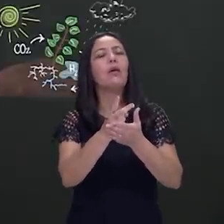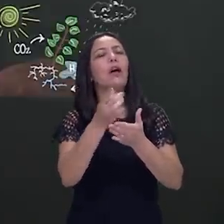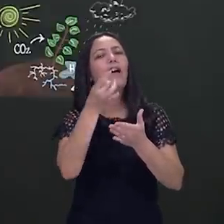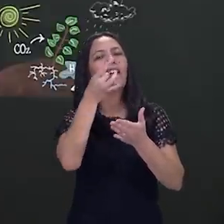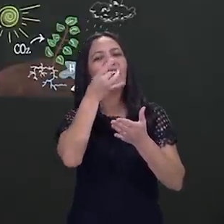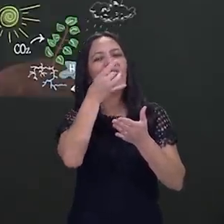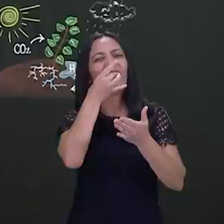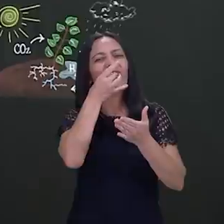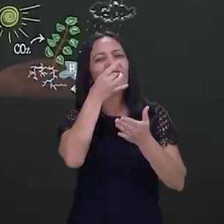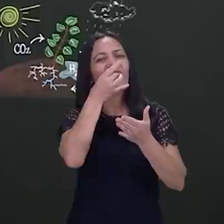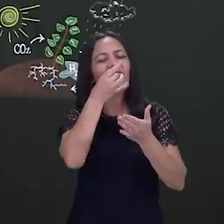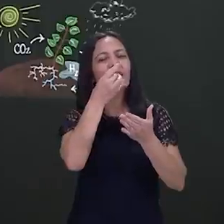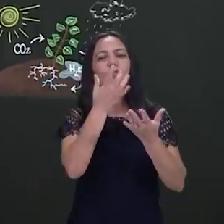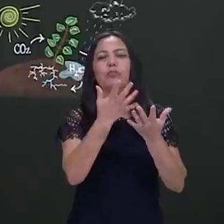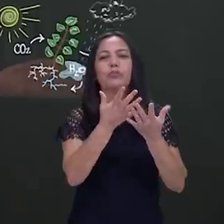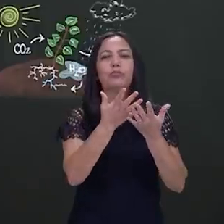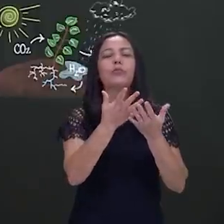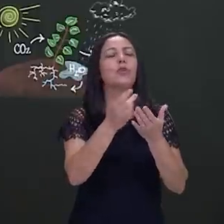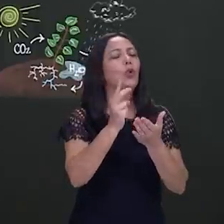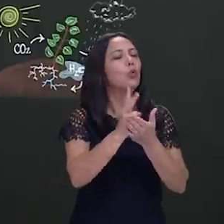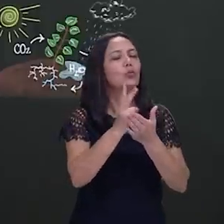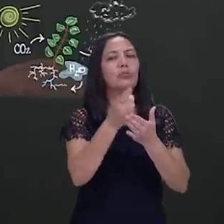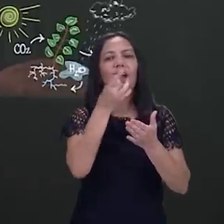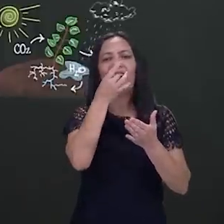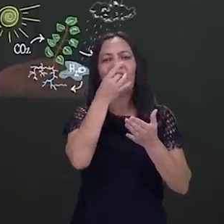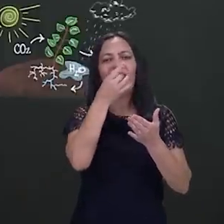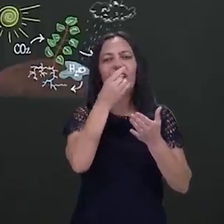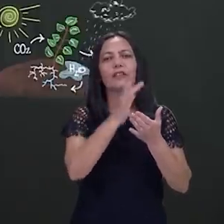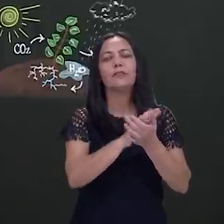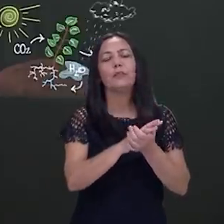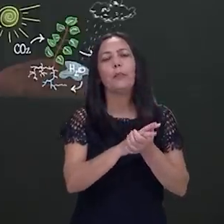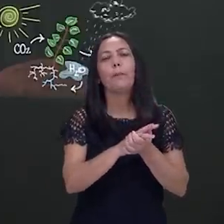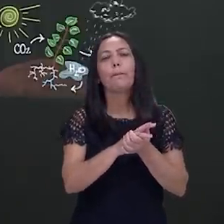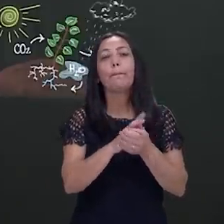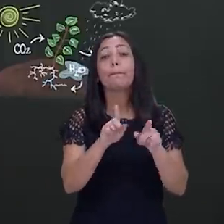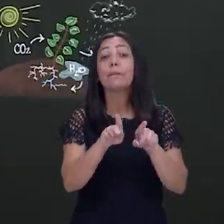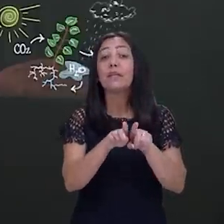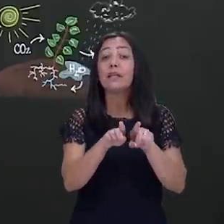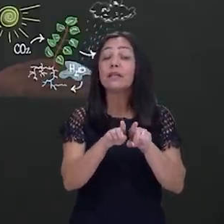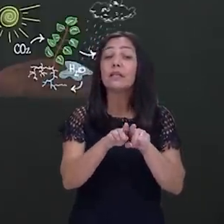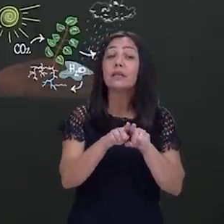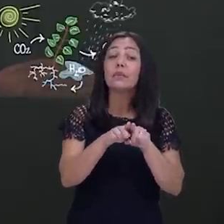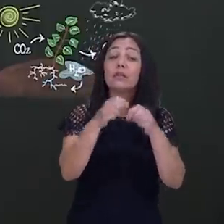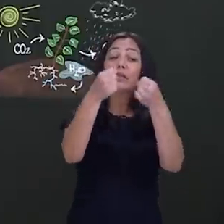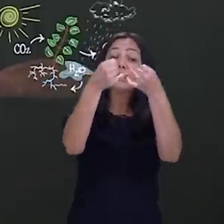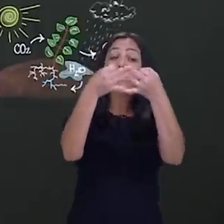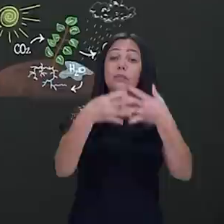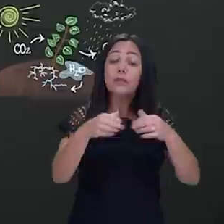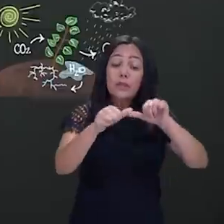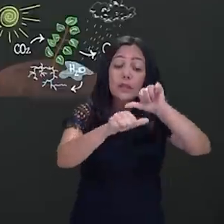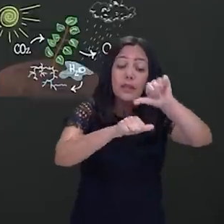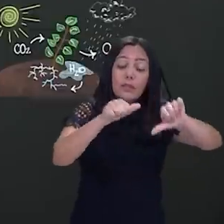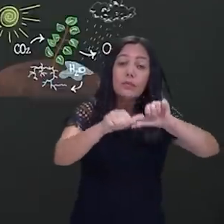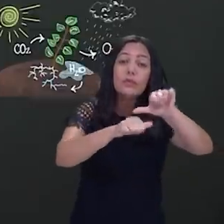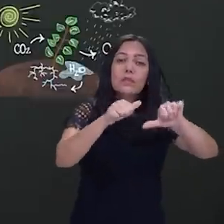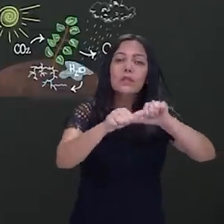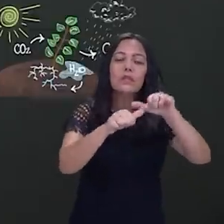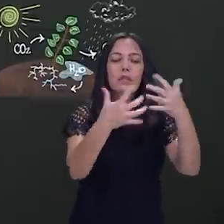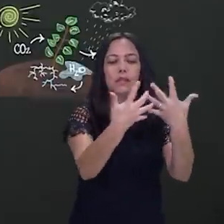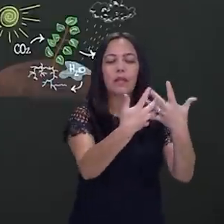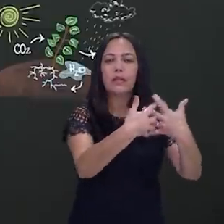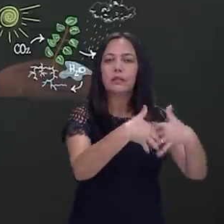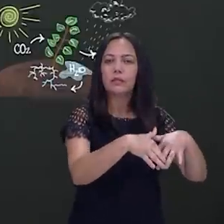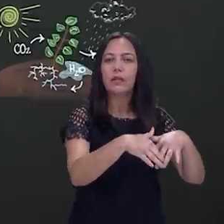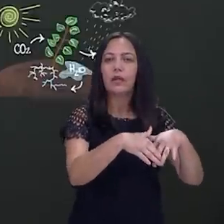mas apenas de forma física. A essência, a substância, continua a mesma. E já que eu estou falando de mudança de estado físico,